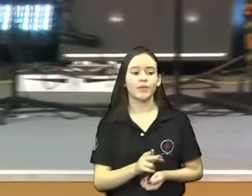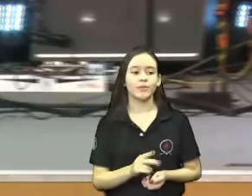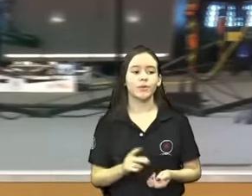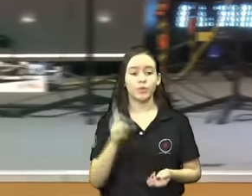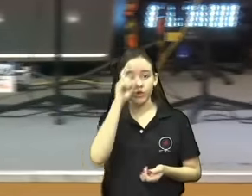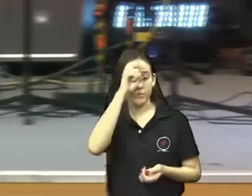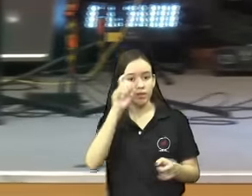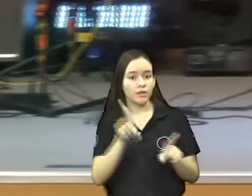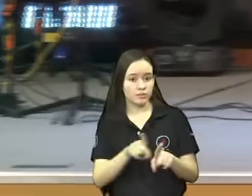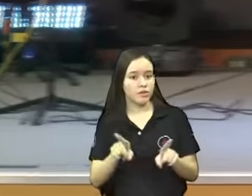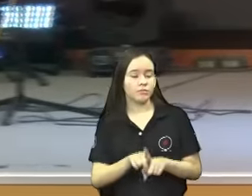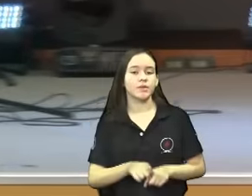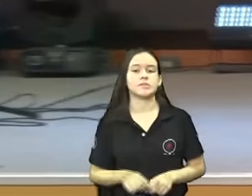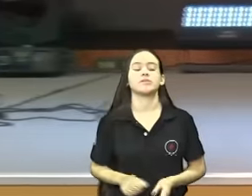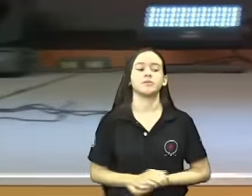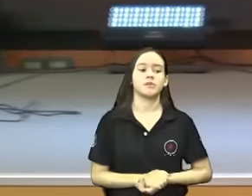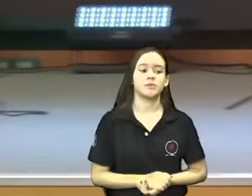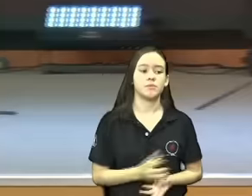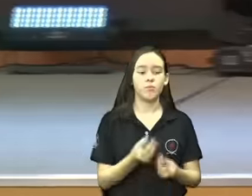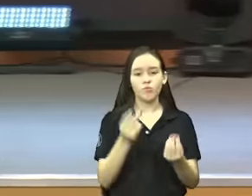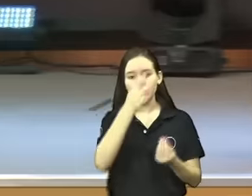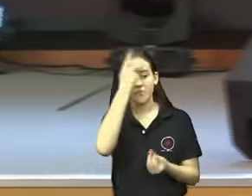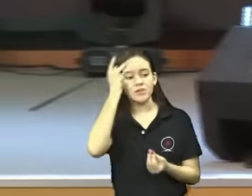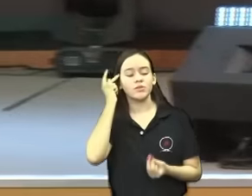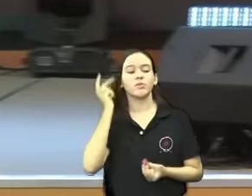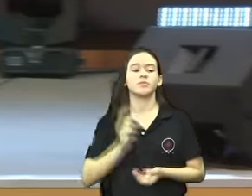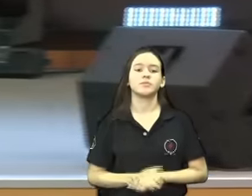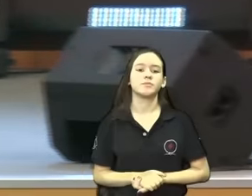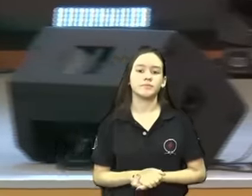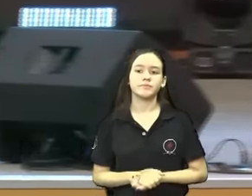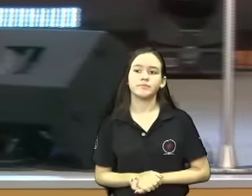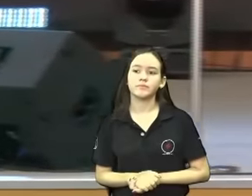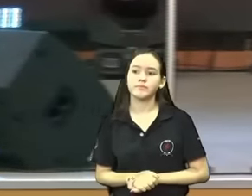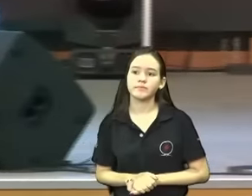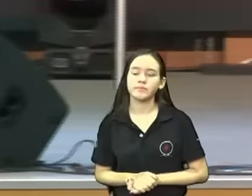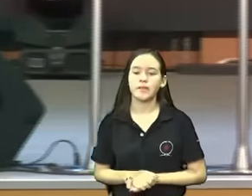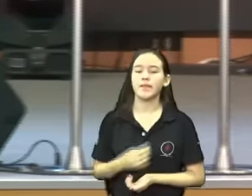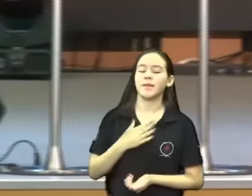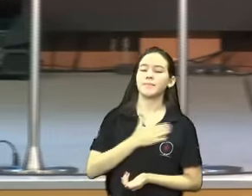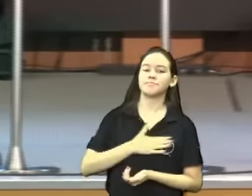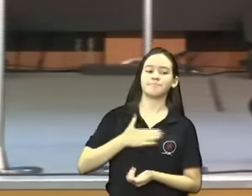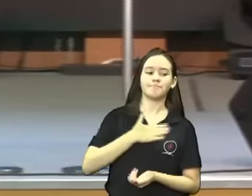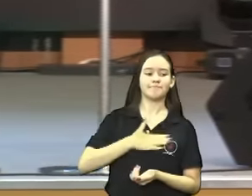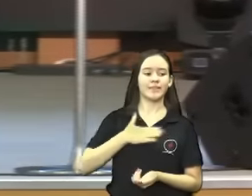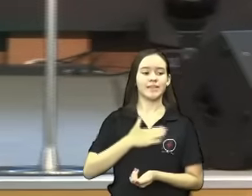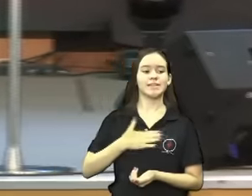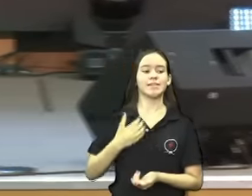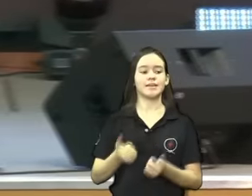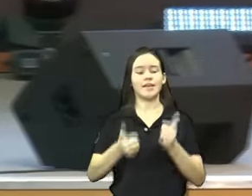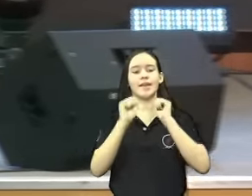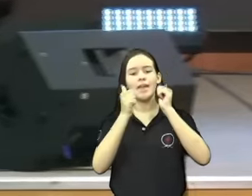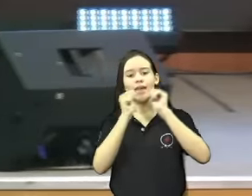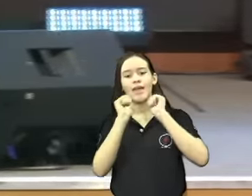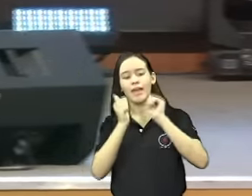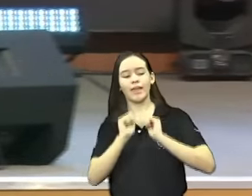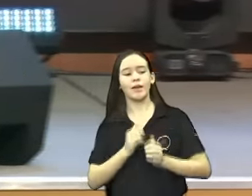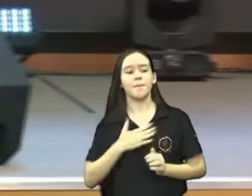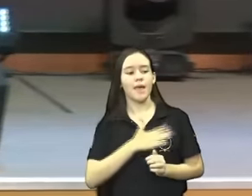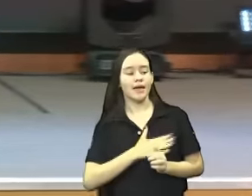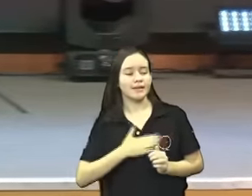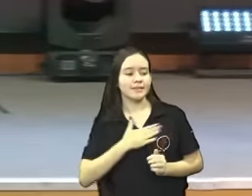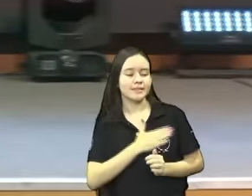também e tá cheio de gente me dá prazer encher a cara me dá